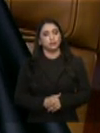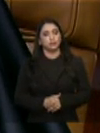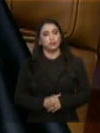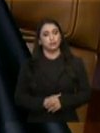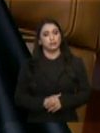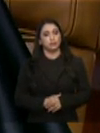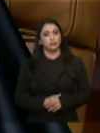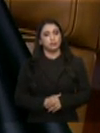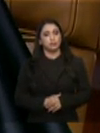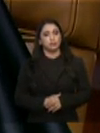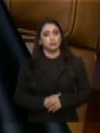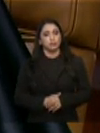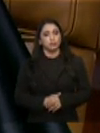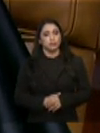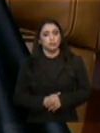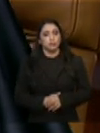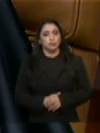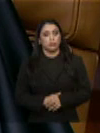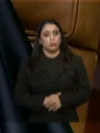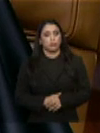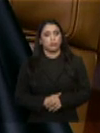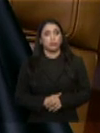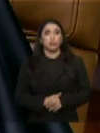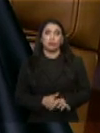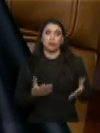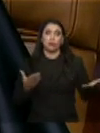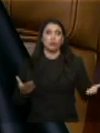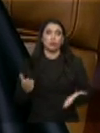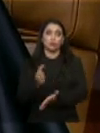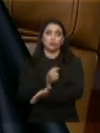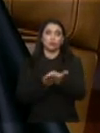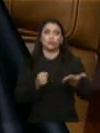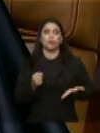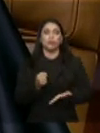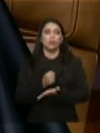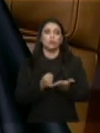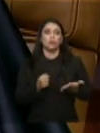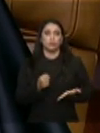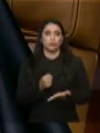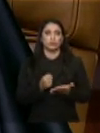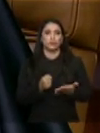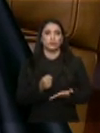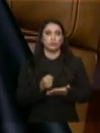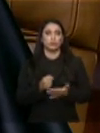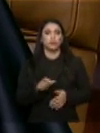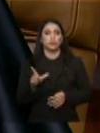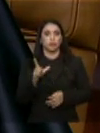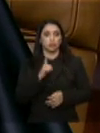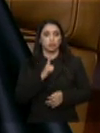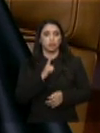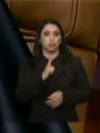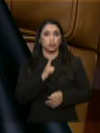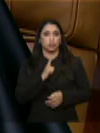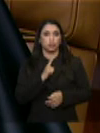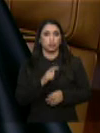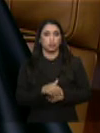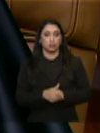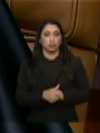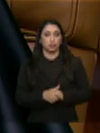E é aqui que eu destaco, e aqui foi o grande fundamento que levei em conta.